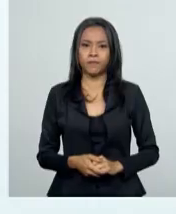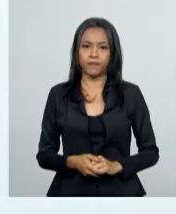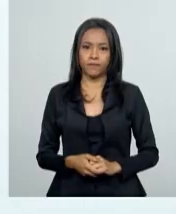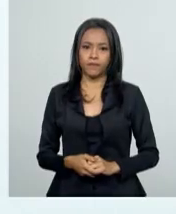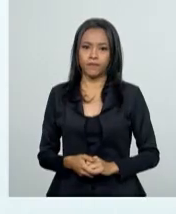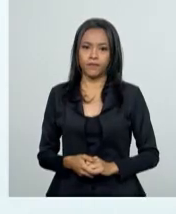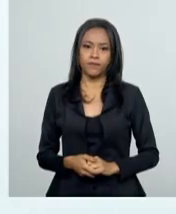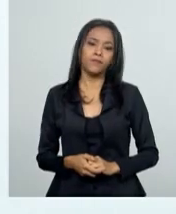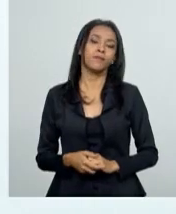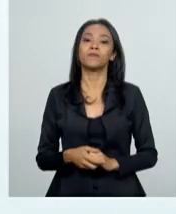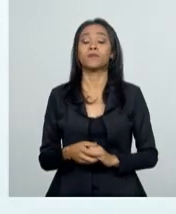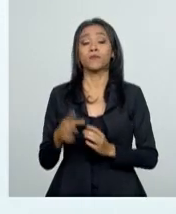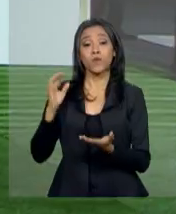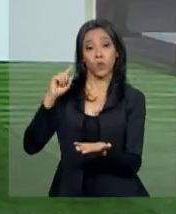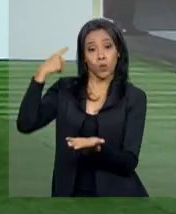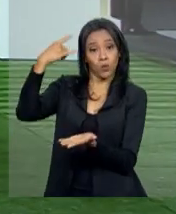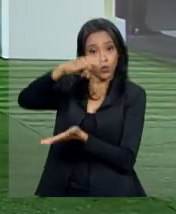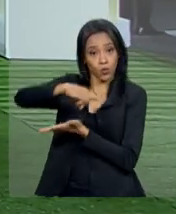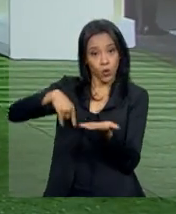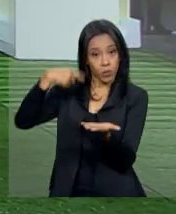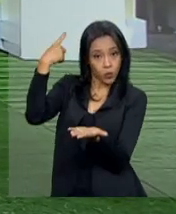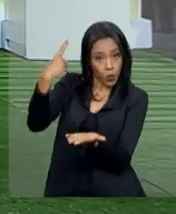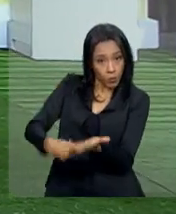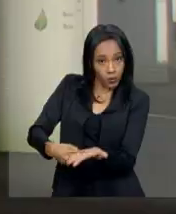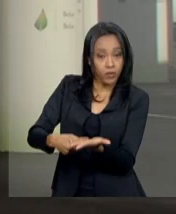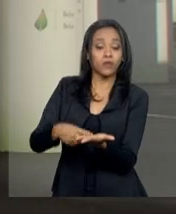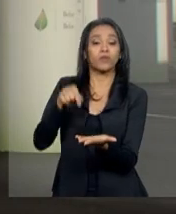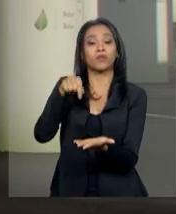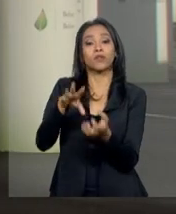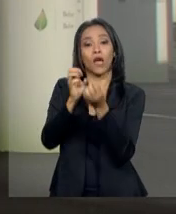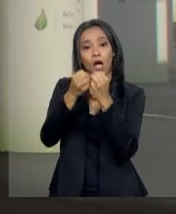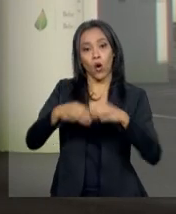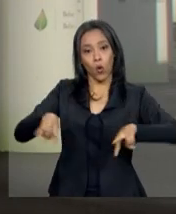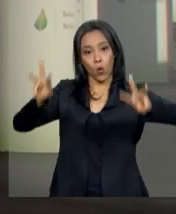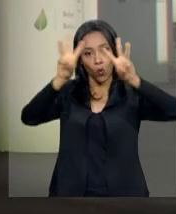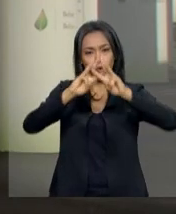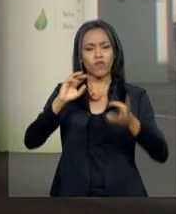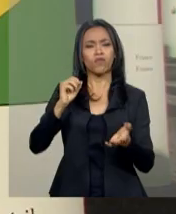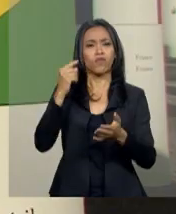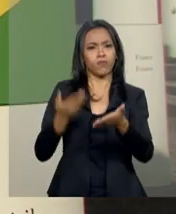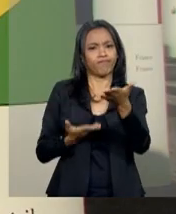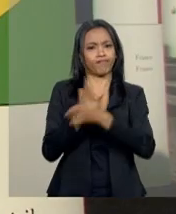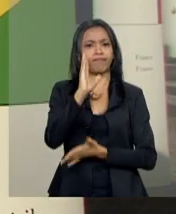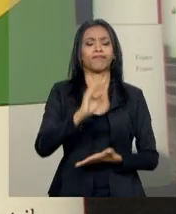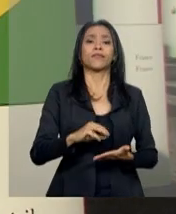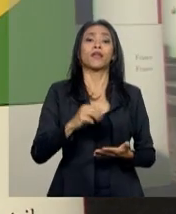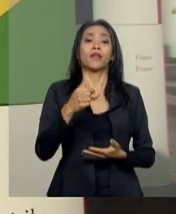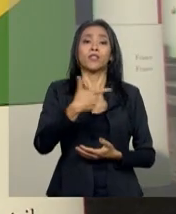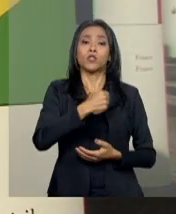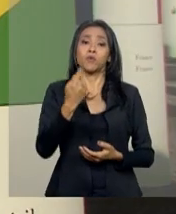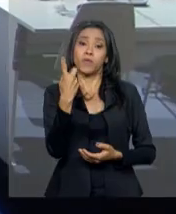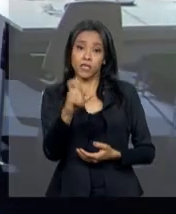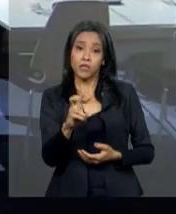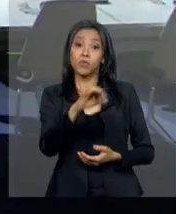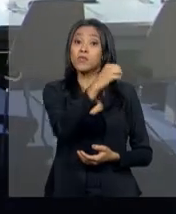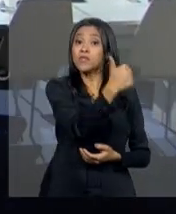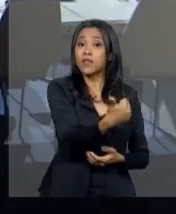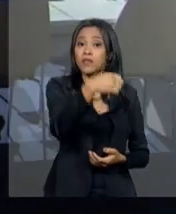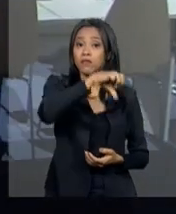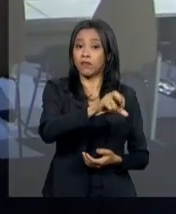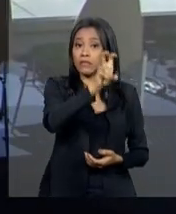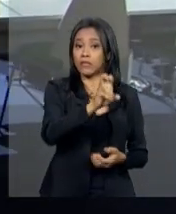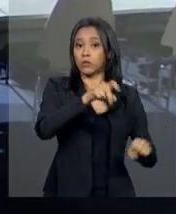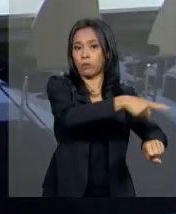o acordo do clima de paris das nações unidas foi aprovada em 2015 por 195 nações o novo